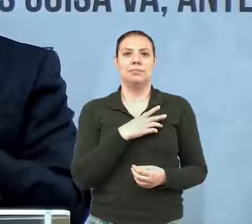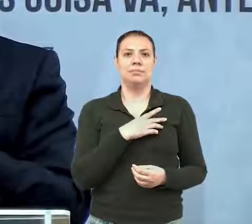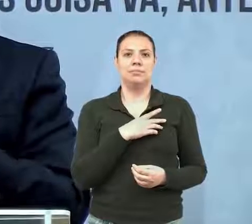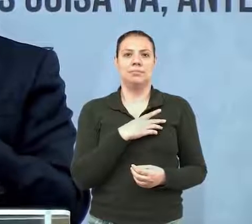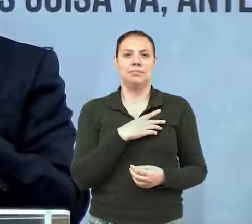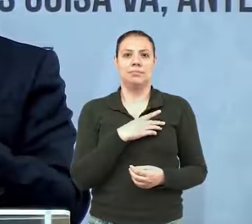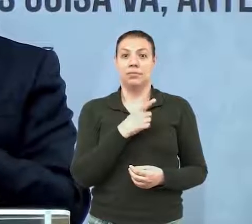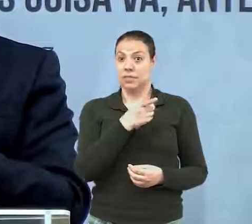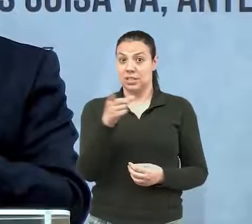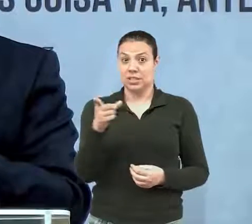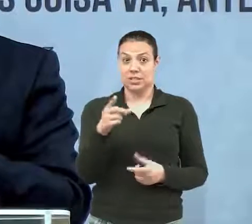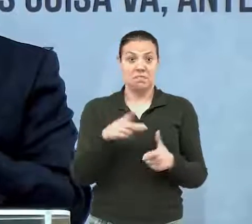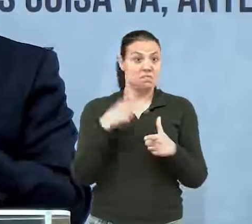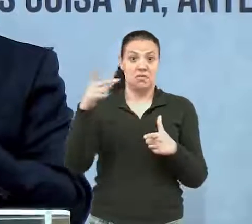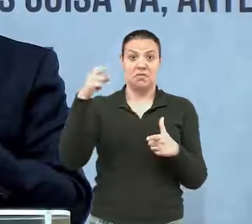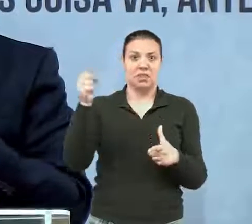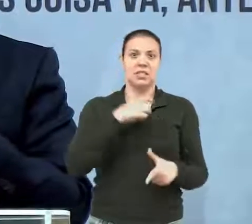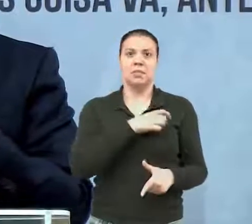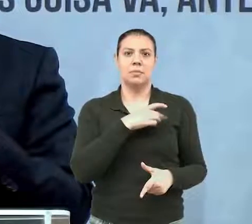Você não vai vencer esse medo